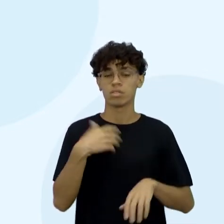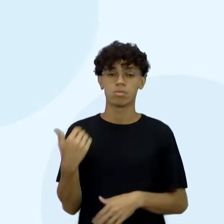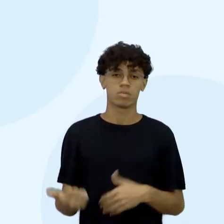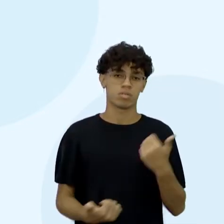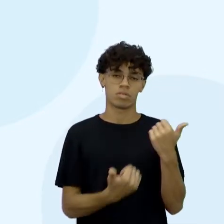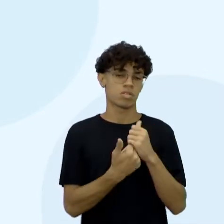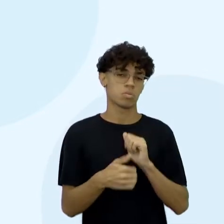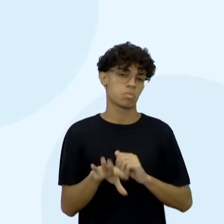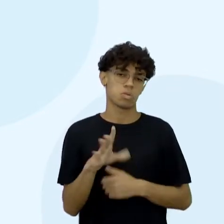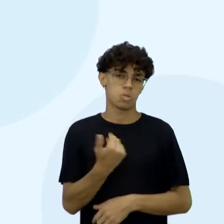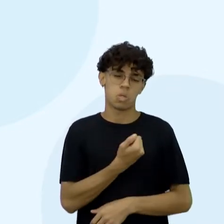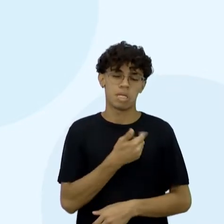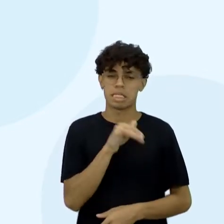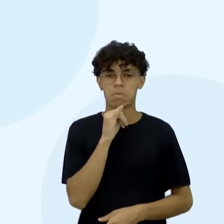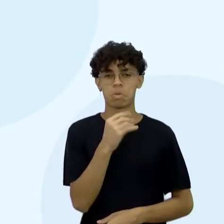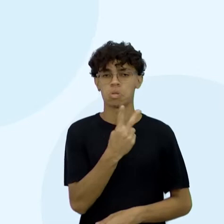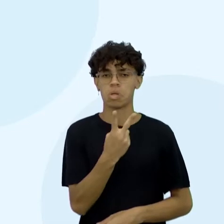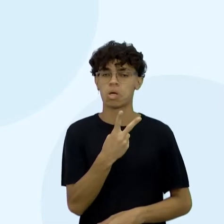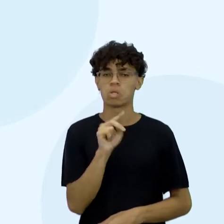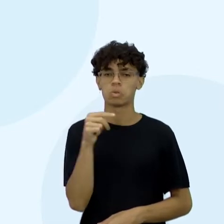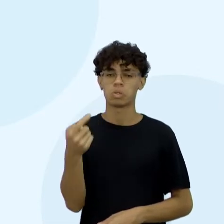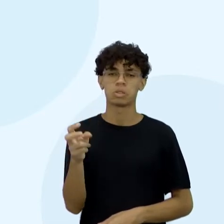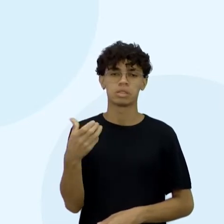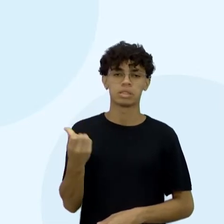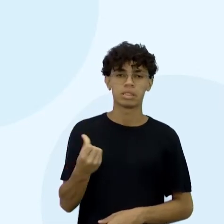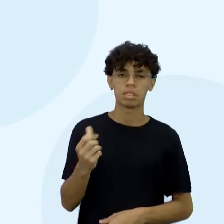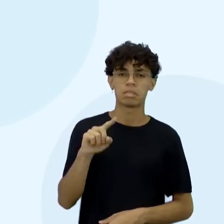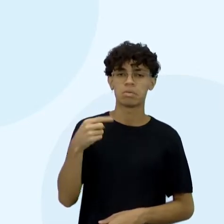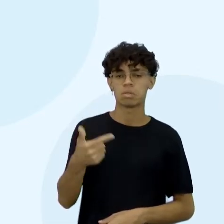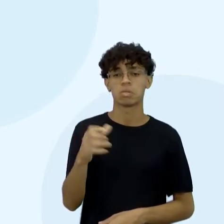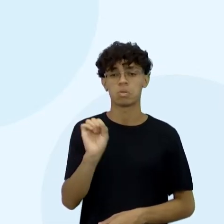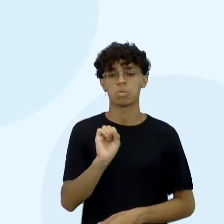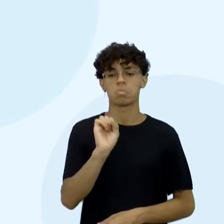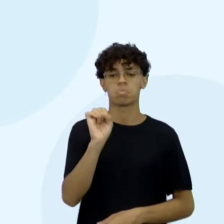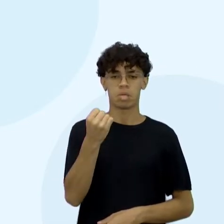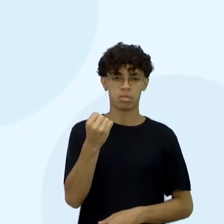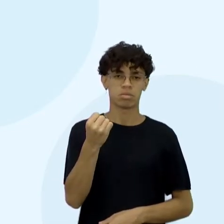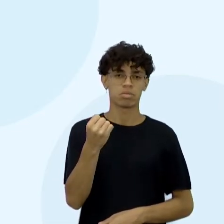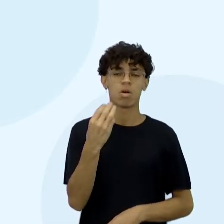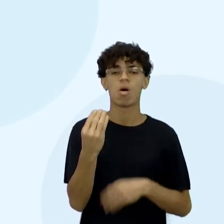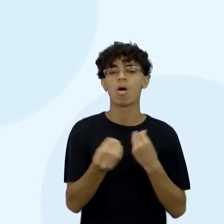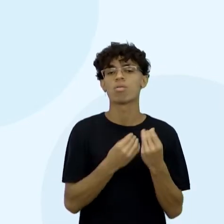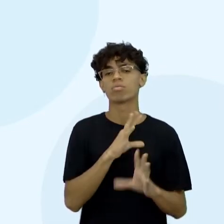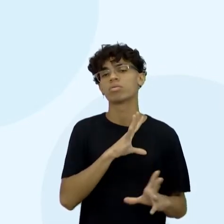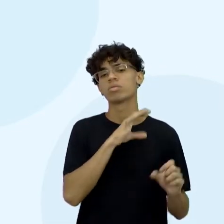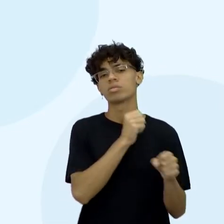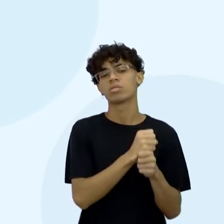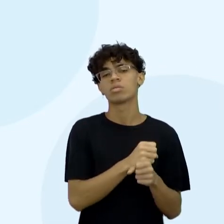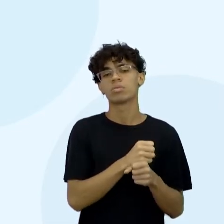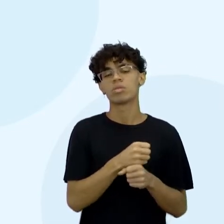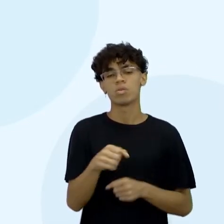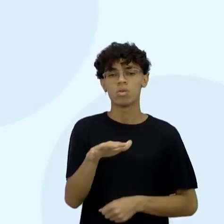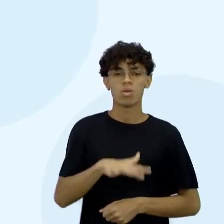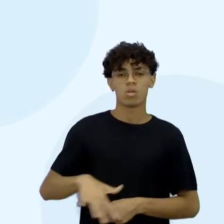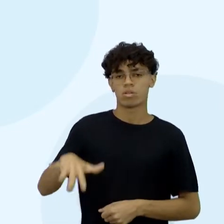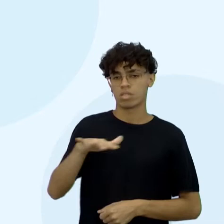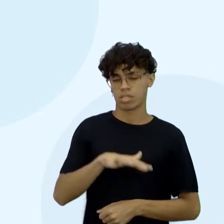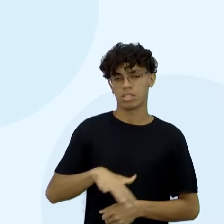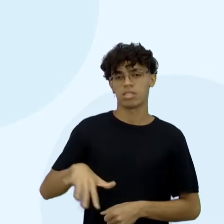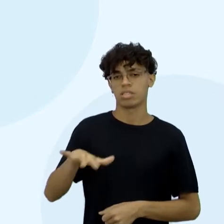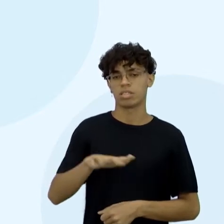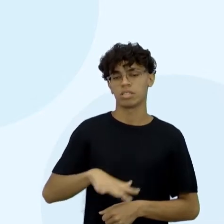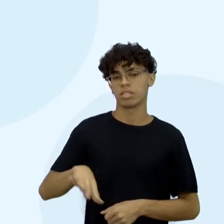Ó, se aqui fosse 2, né? Aqui fosse 6 e aqui fosse 8, como que calcularia o espaço que esse